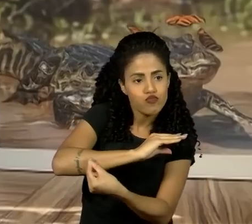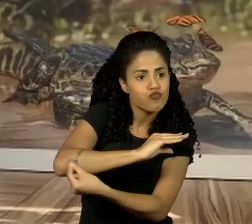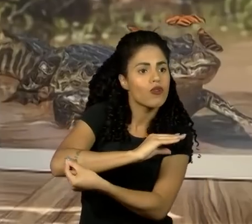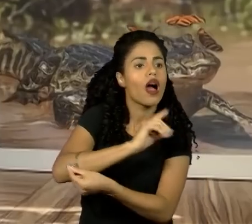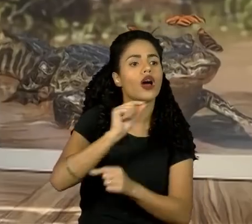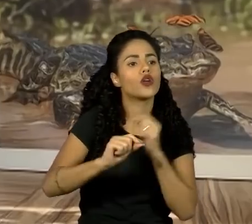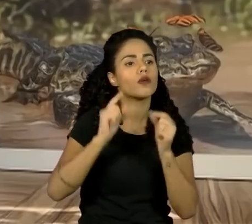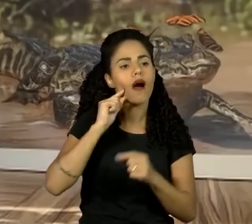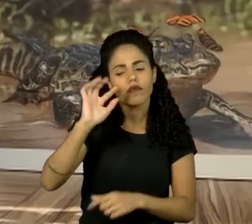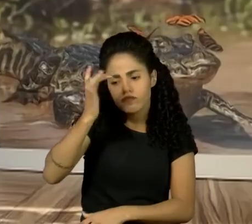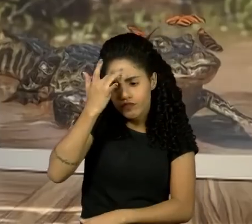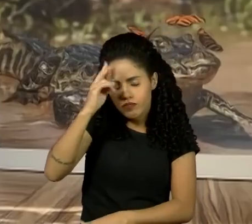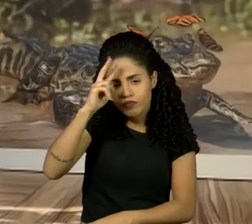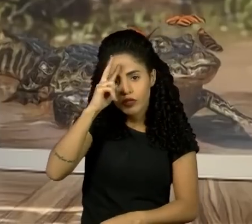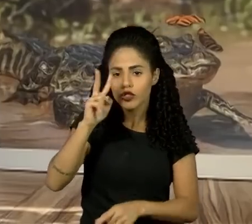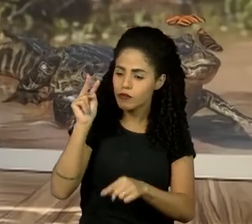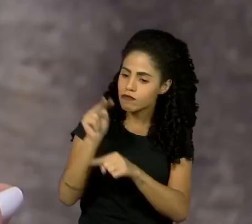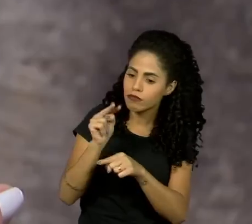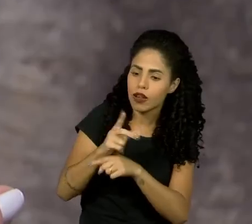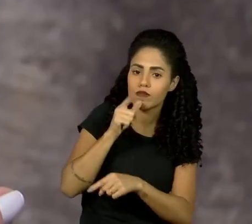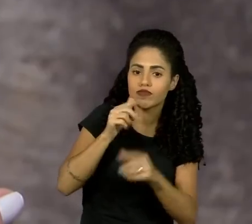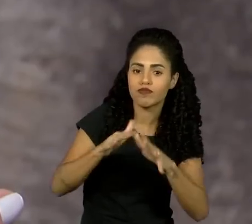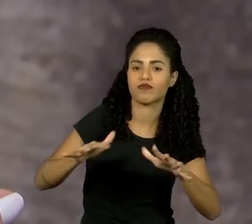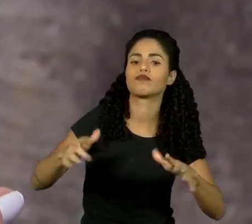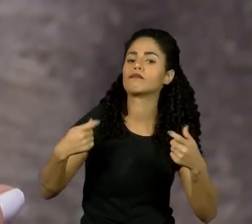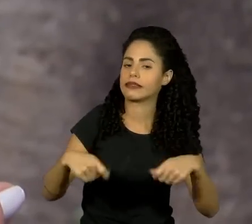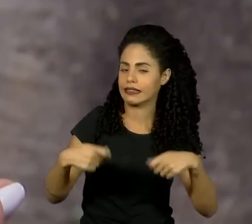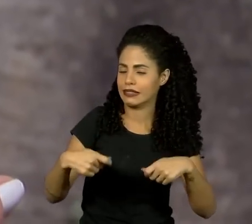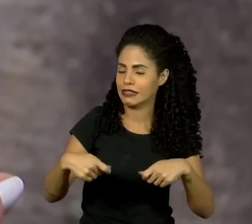de conscientização sobre a preservação aí do recurso pesqueiro.